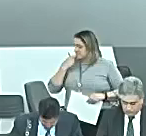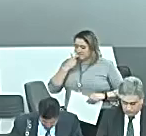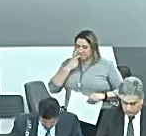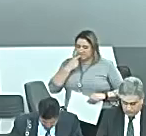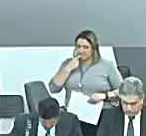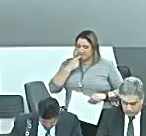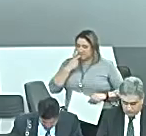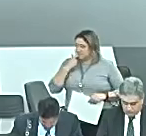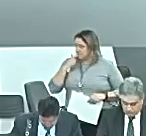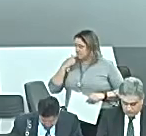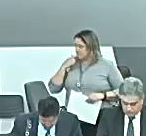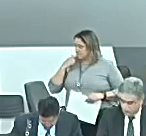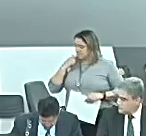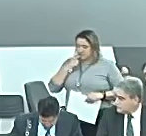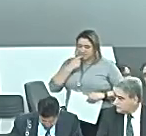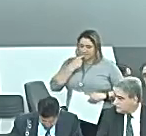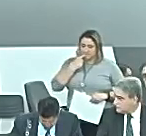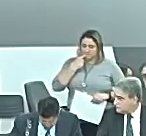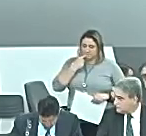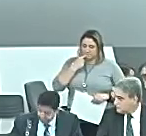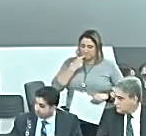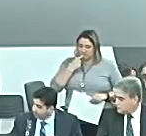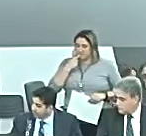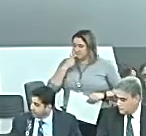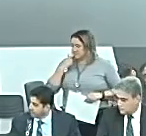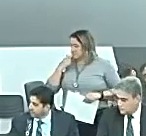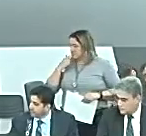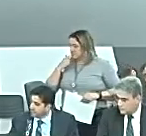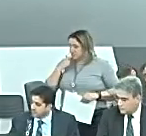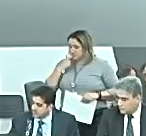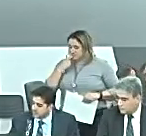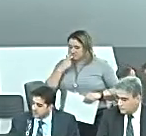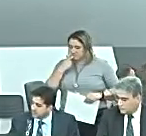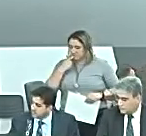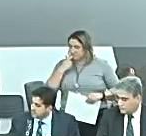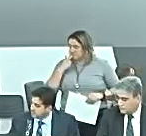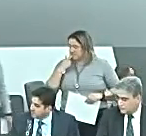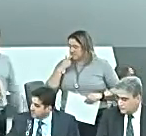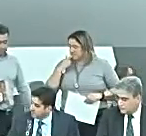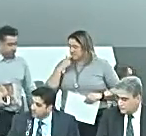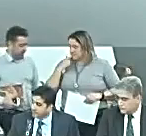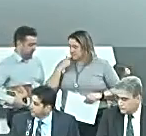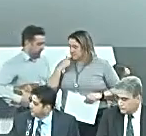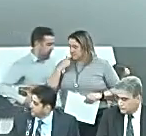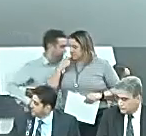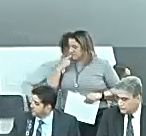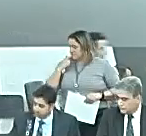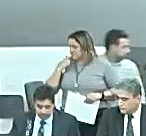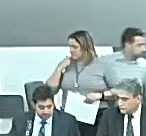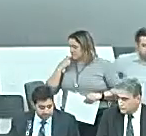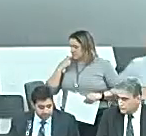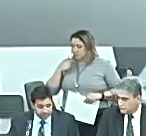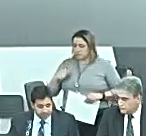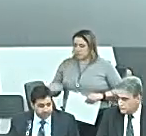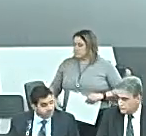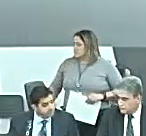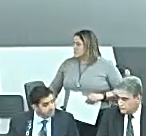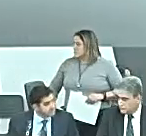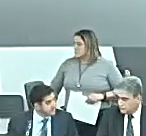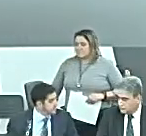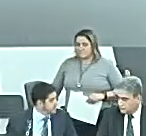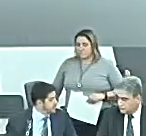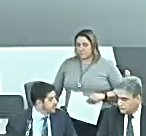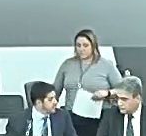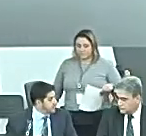audiência pública que você mais pra eu acho que a gente tem que ouvir você escutar as demandas de vocês já vêm vários a gente todo o estado de minas gerais emoção me